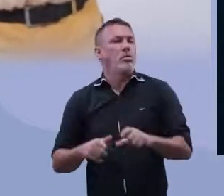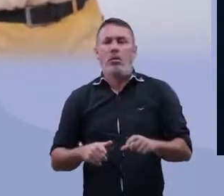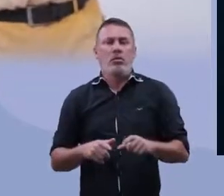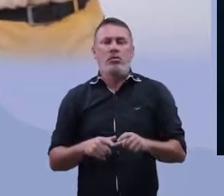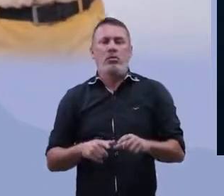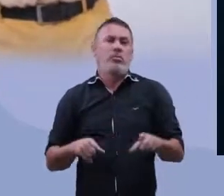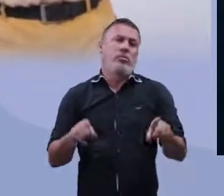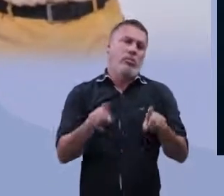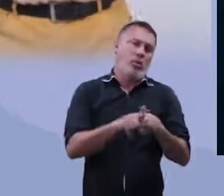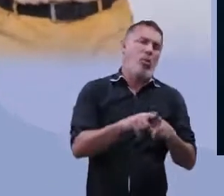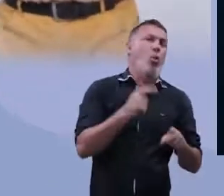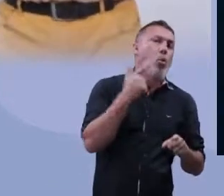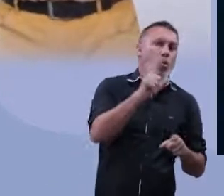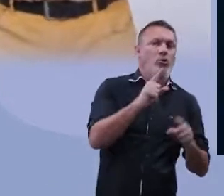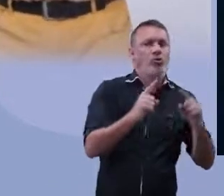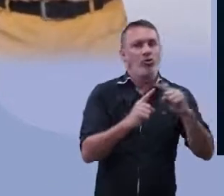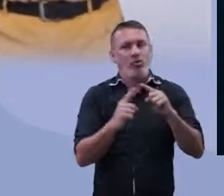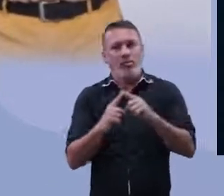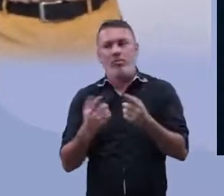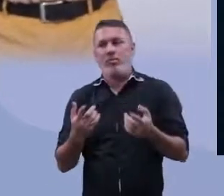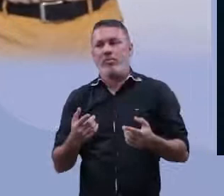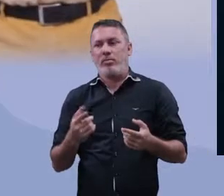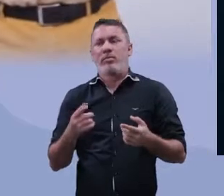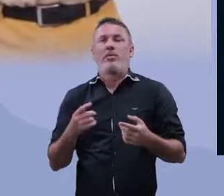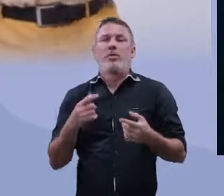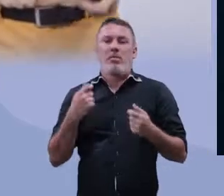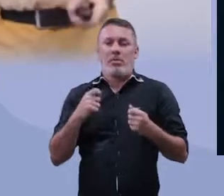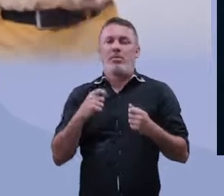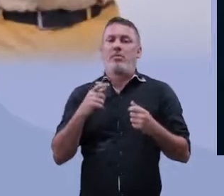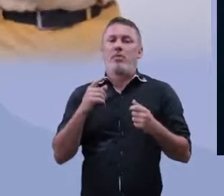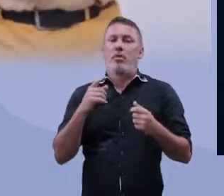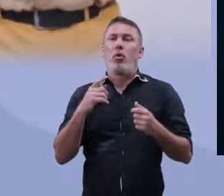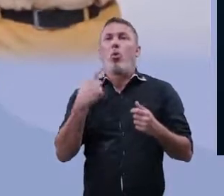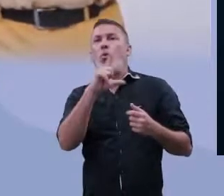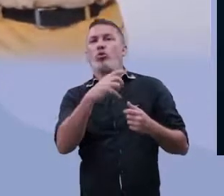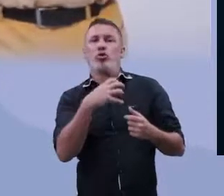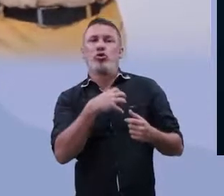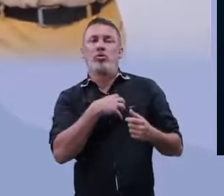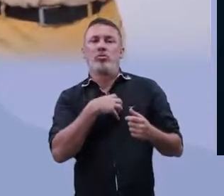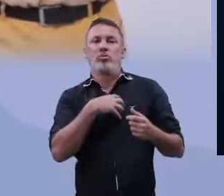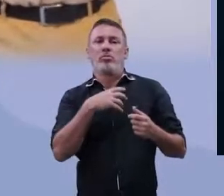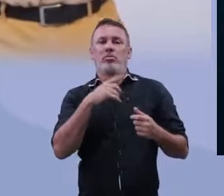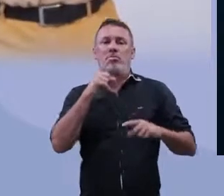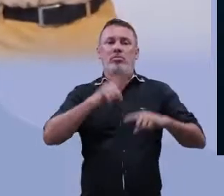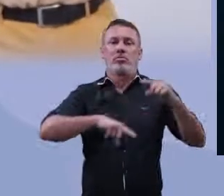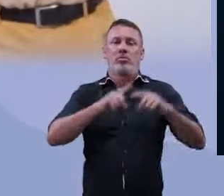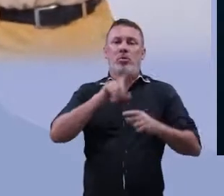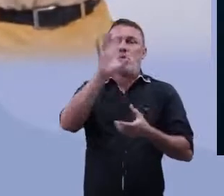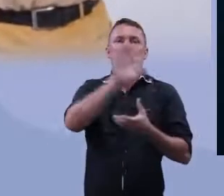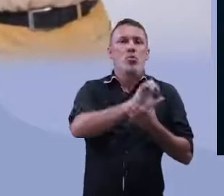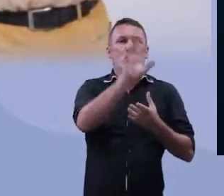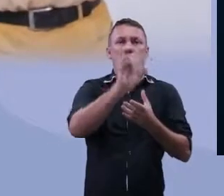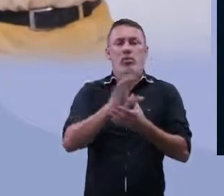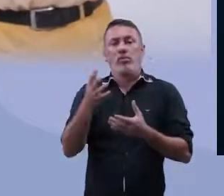depender piamente, né, das nossas usinas hidrelétricas.